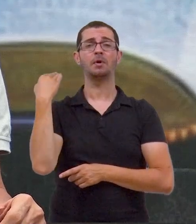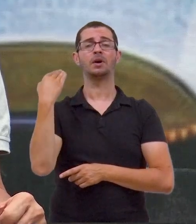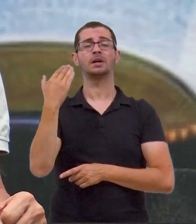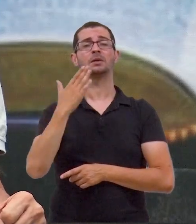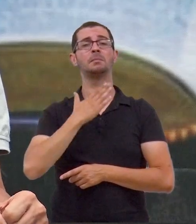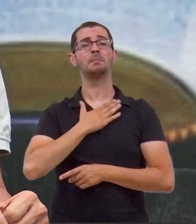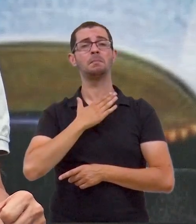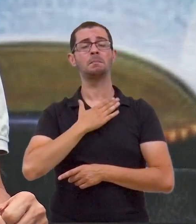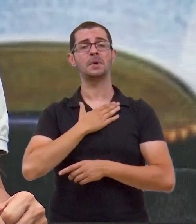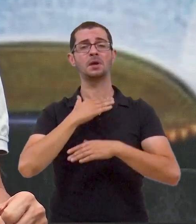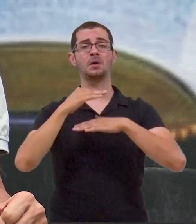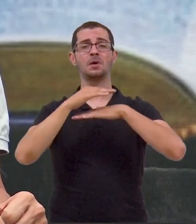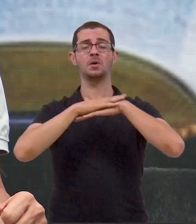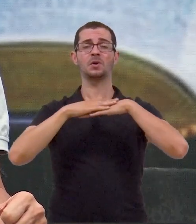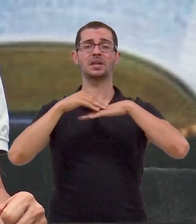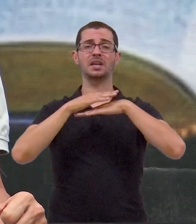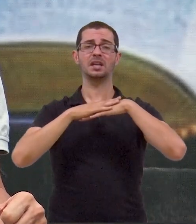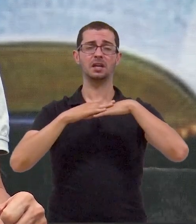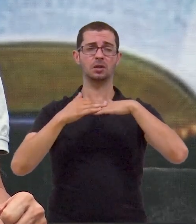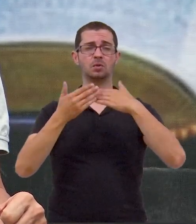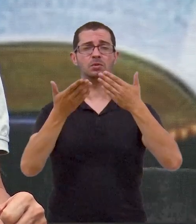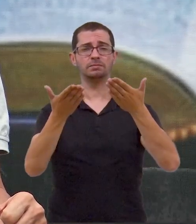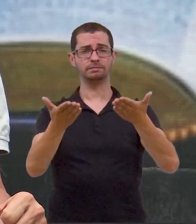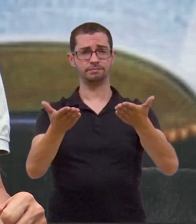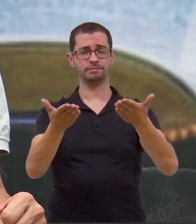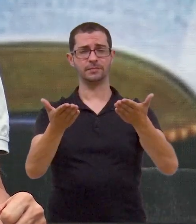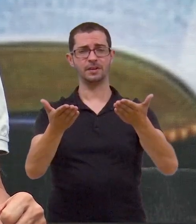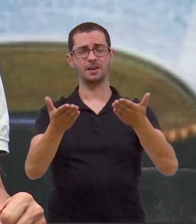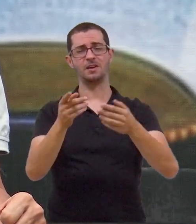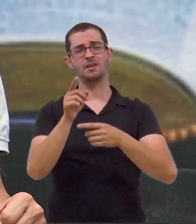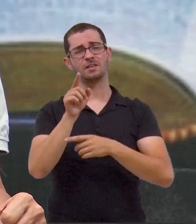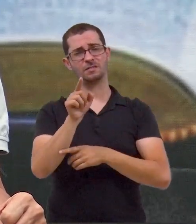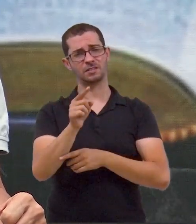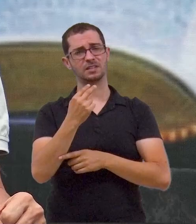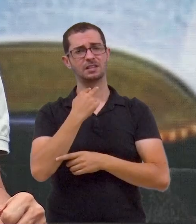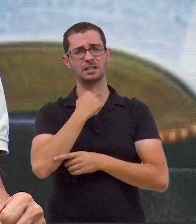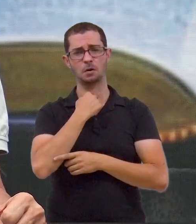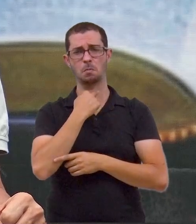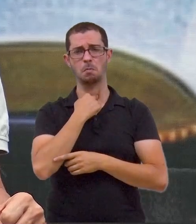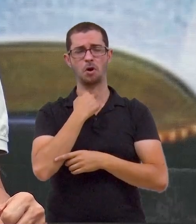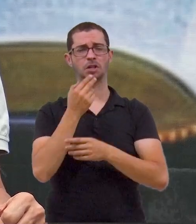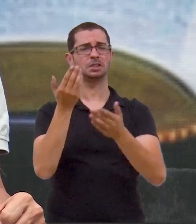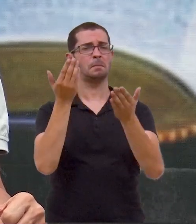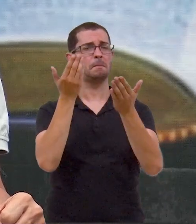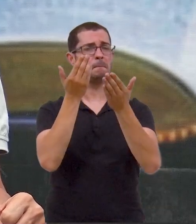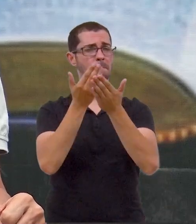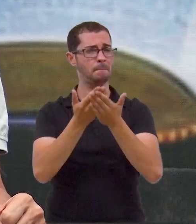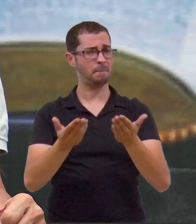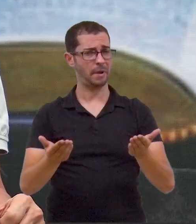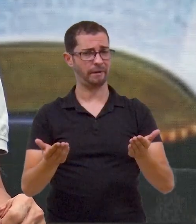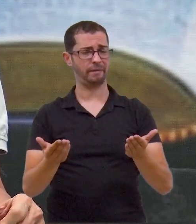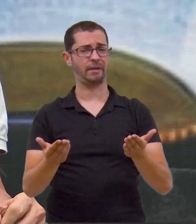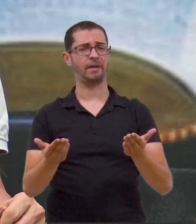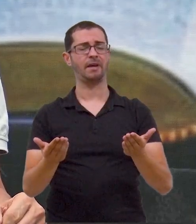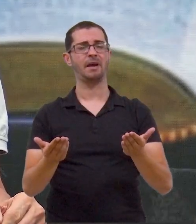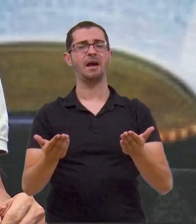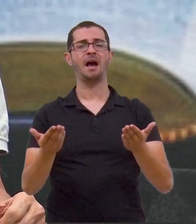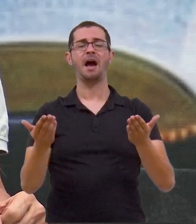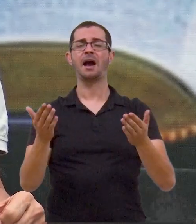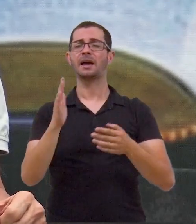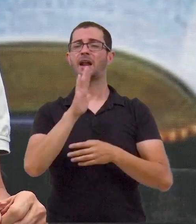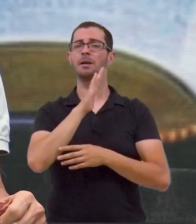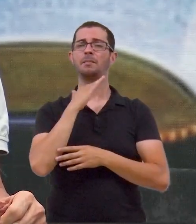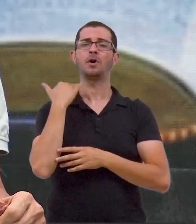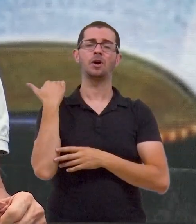meu querido ouvinte, você não pode perder de vista isto. Aquela morte